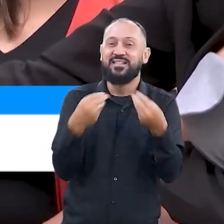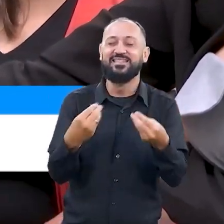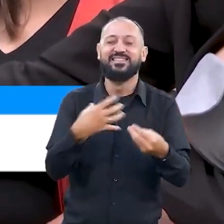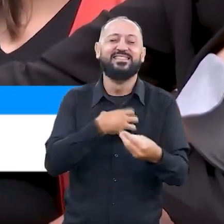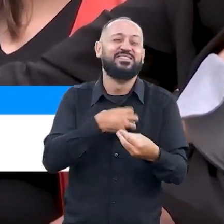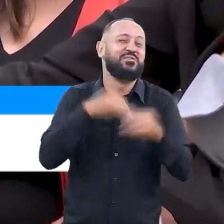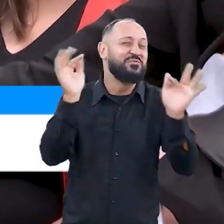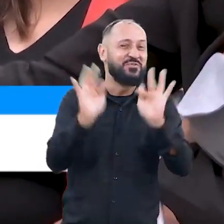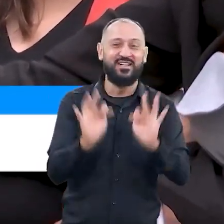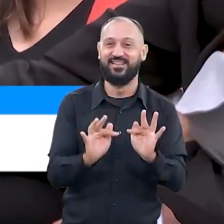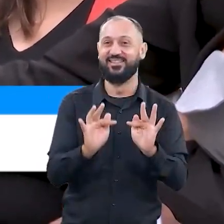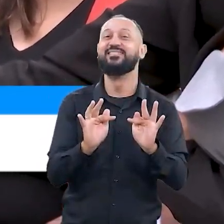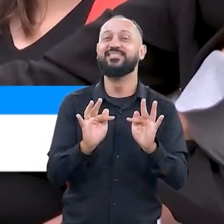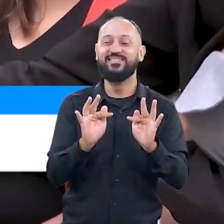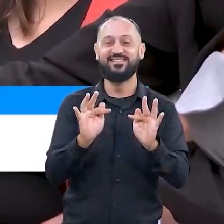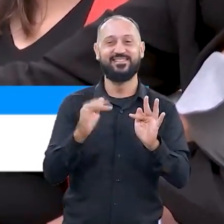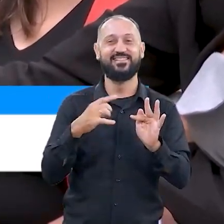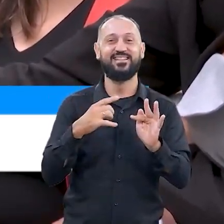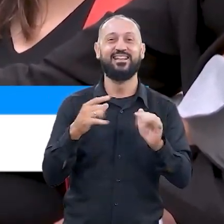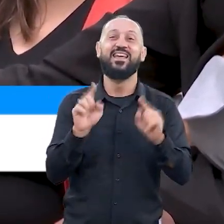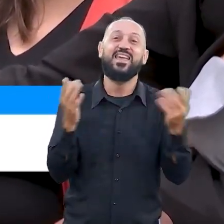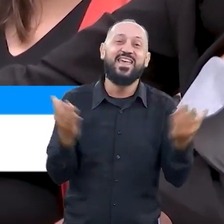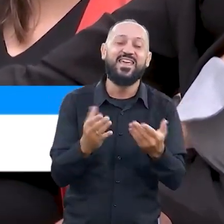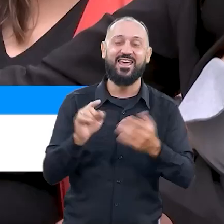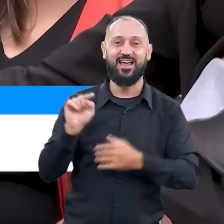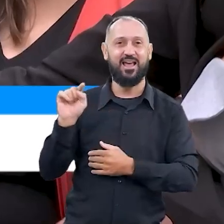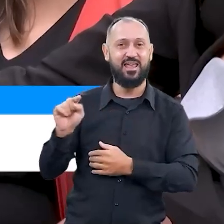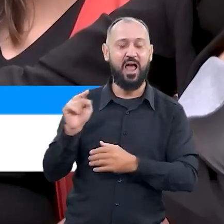preciosidades aqui na Assembleia. Então eu fiquei muito feliz e